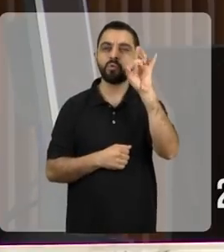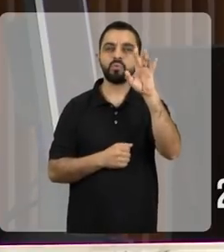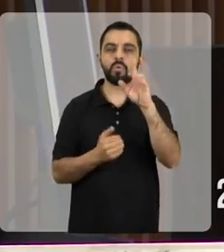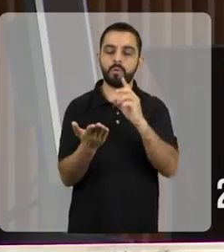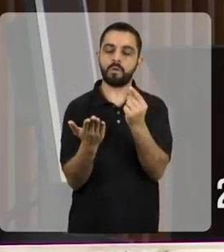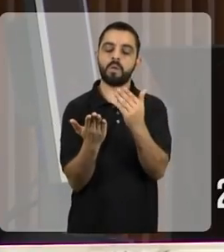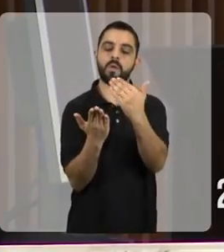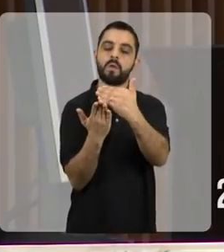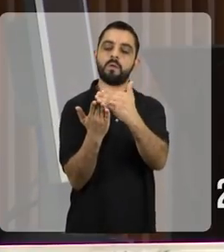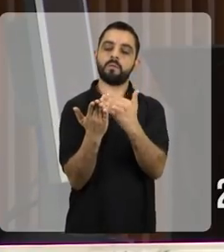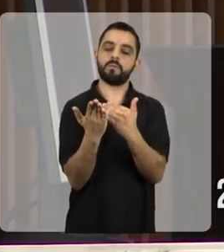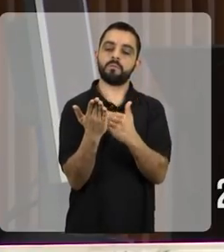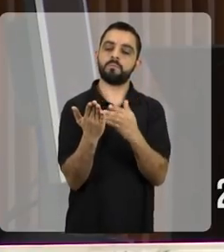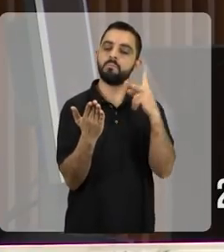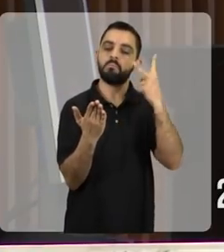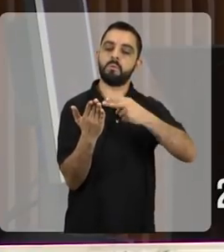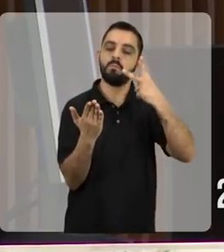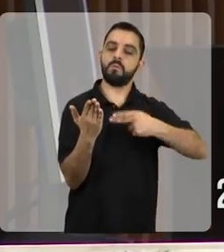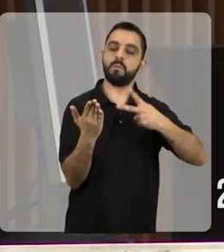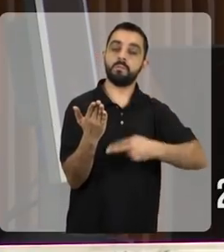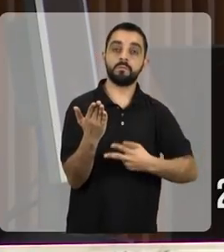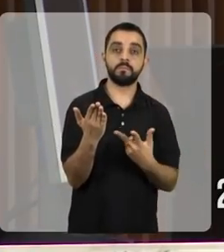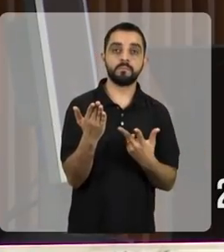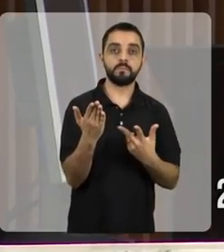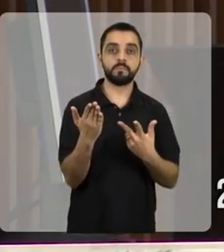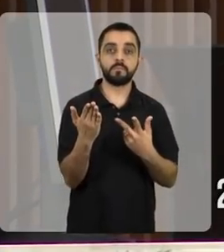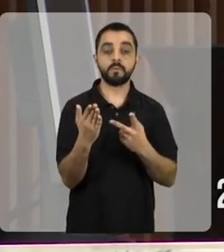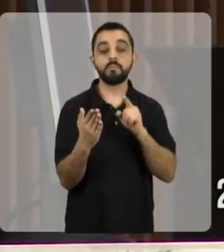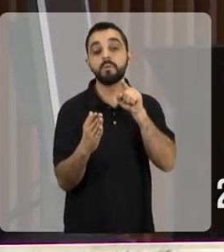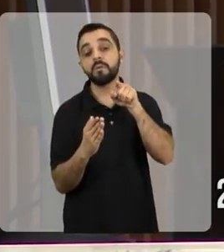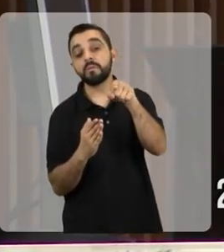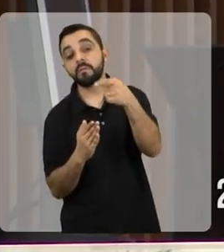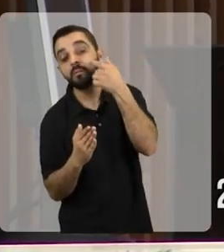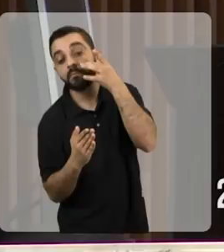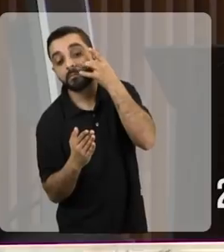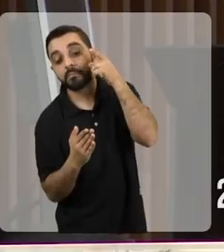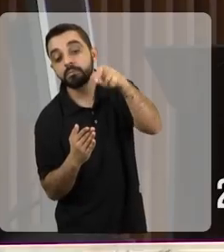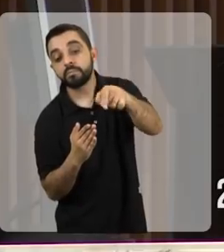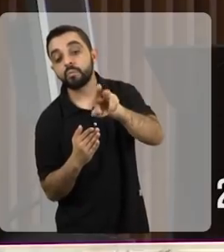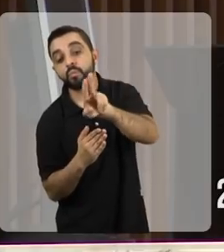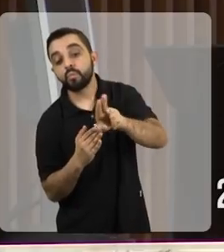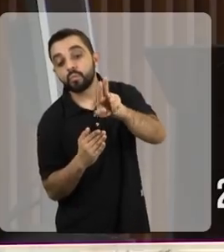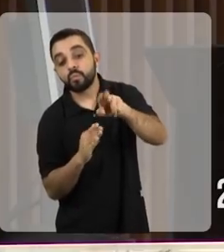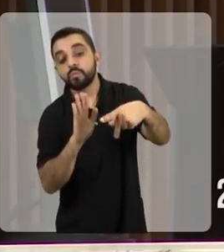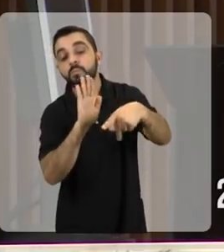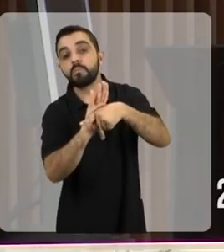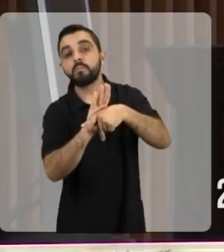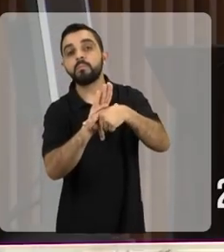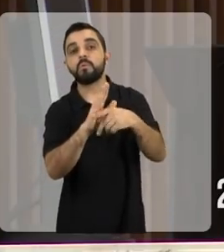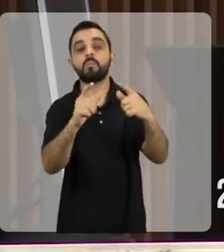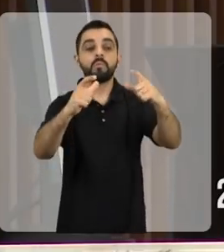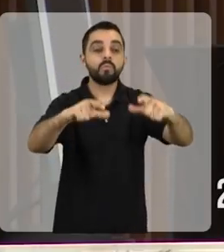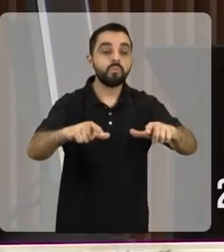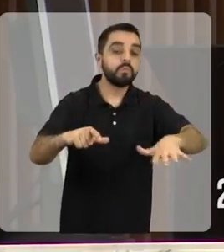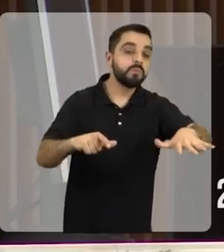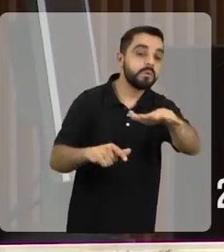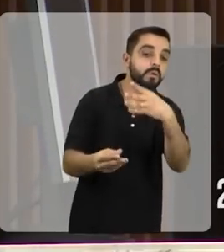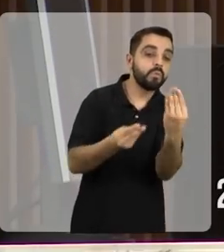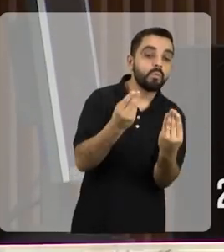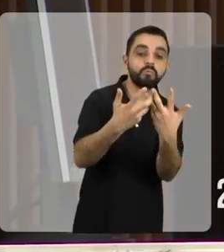planilhas do excel deixando de olhar a função formativa da universidade a esses é o argumento